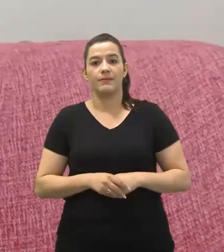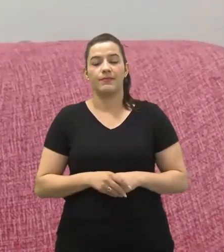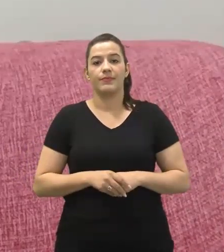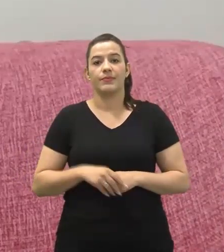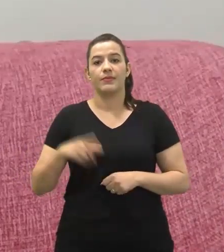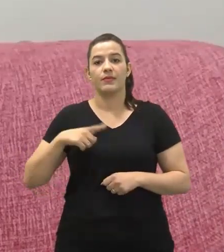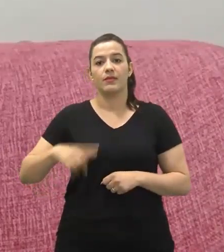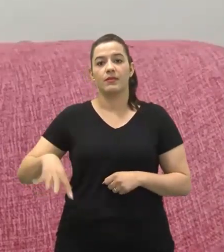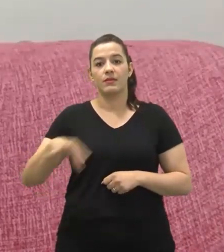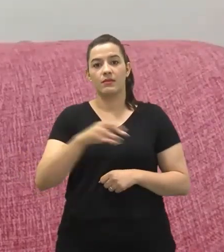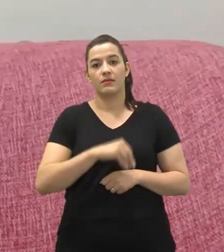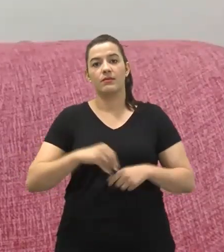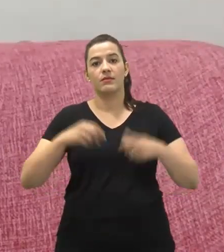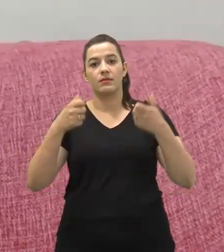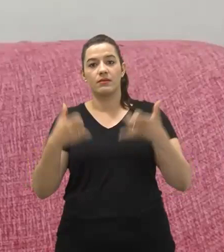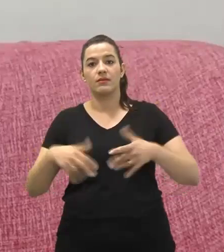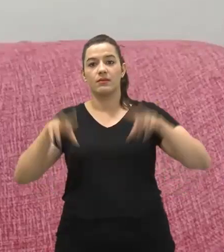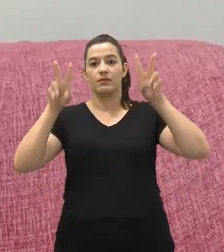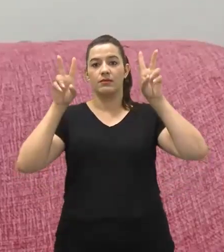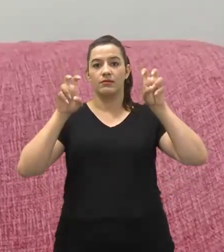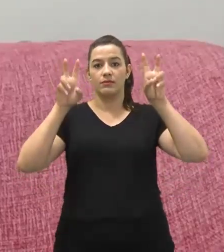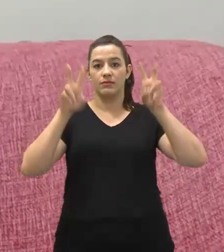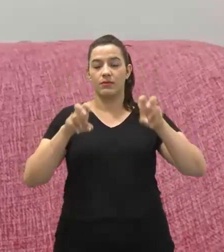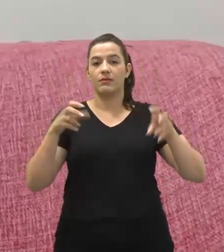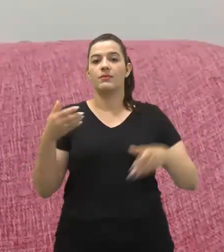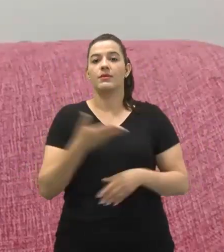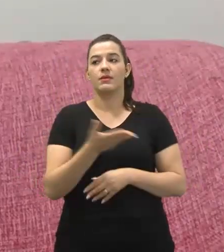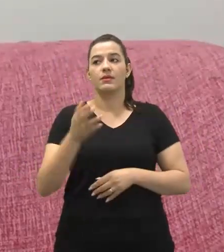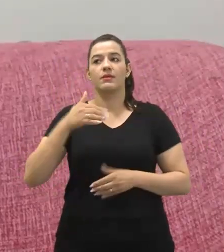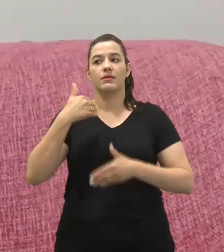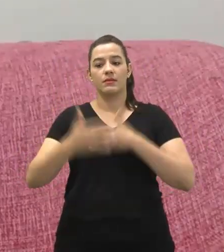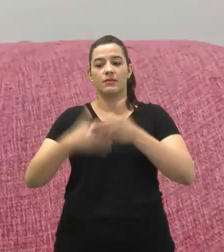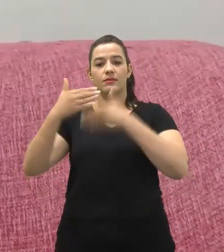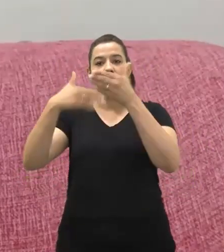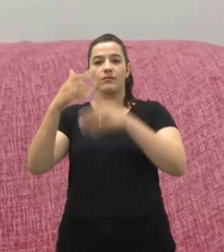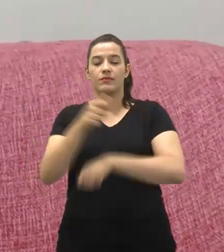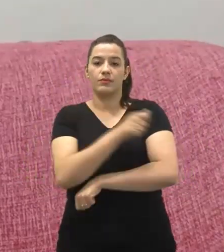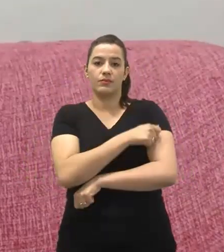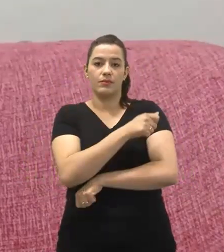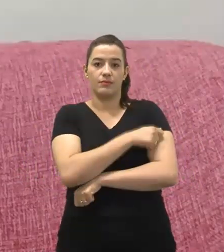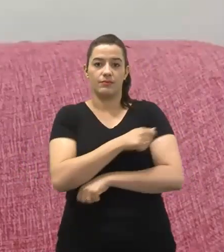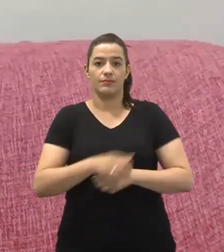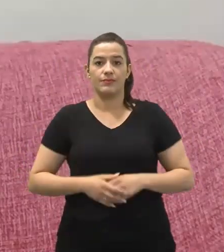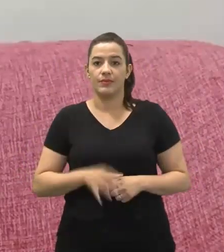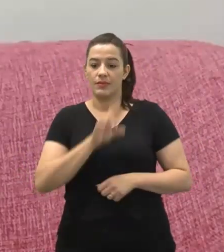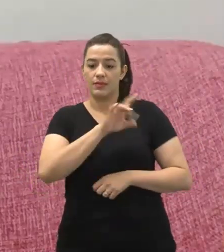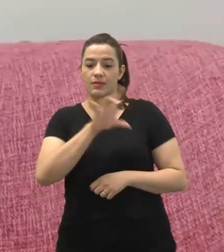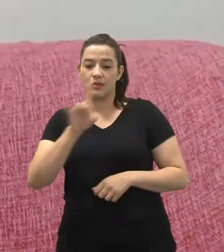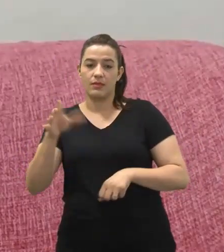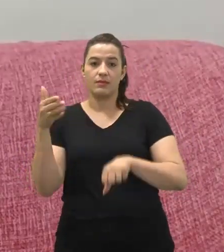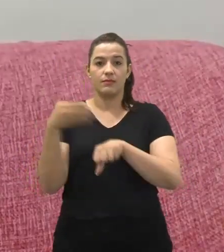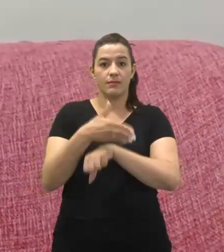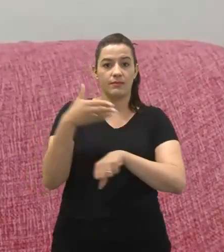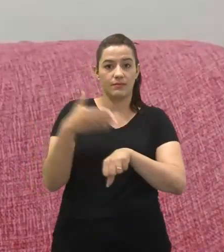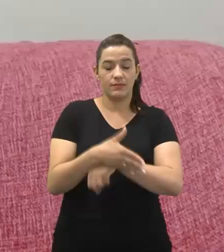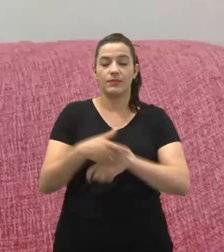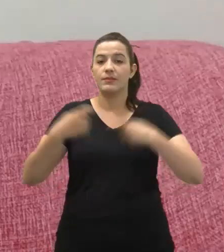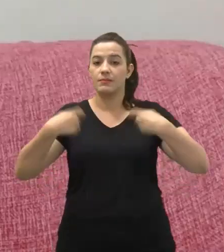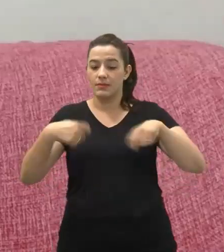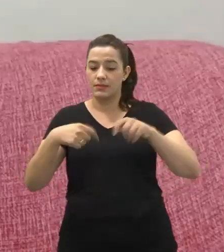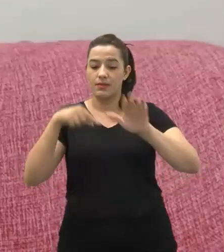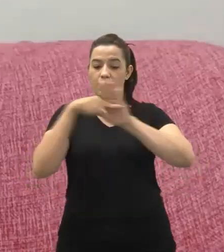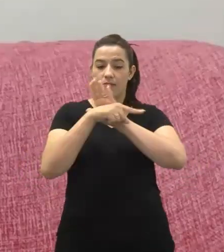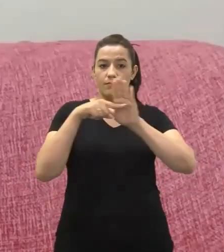seja um personagem do tema que ele está desenvolvendo com os alunos cada participante terá que